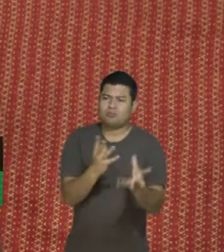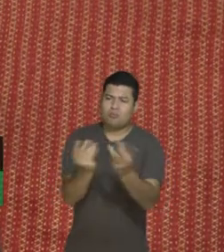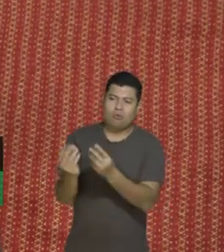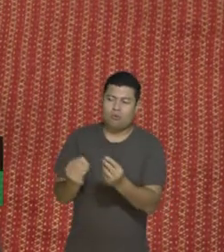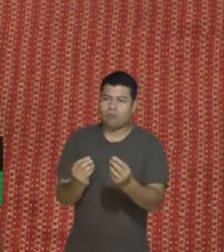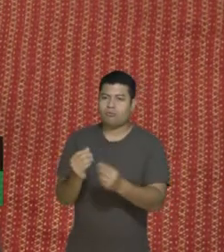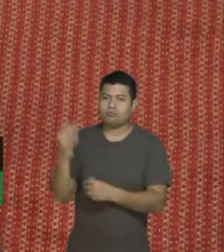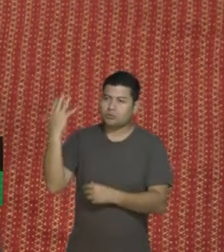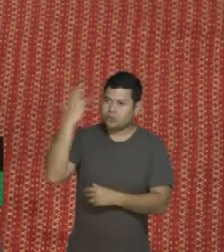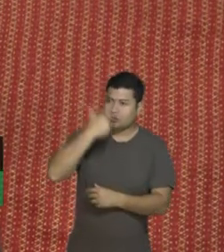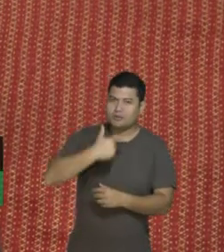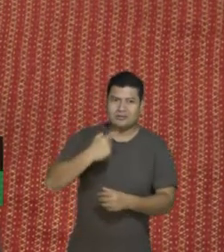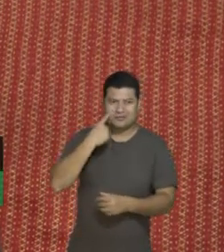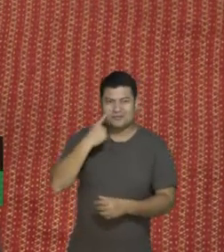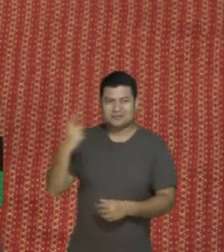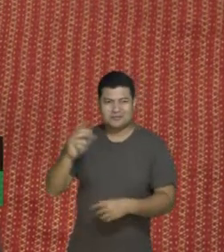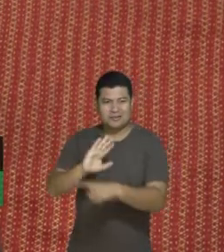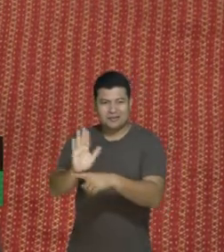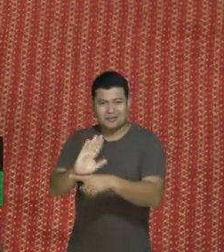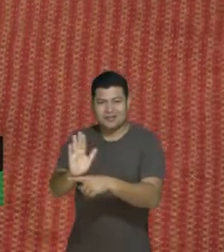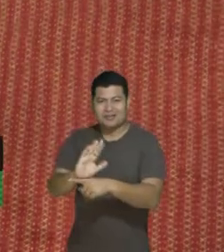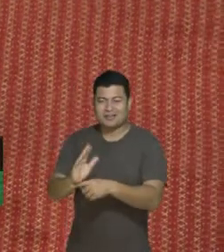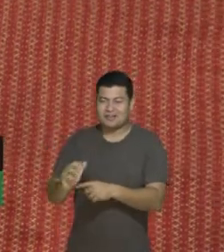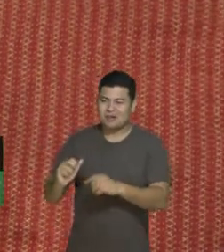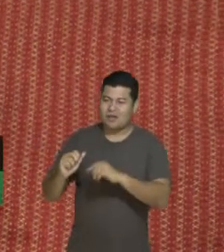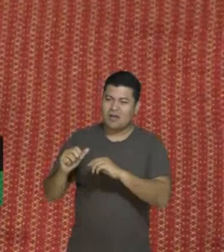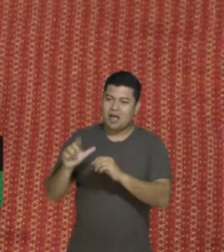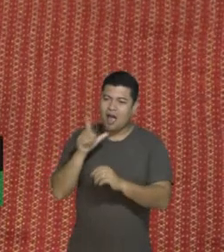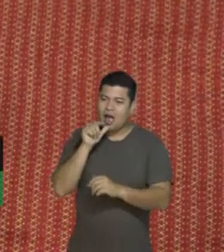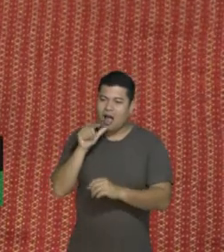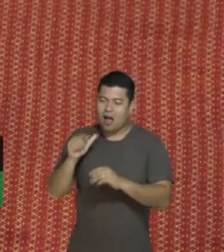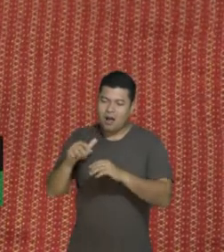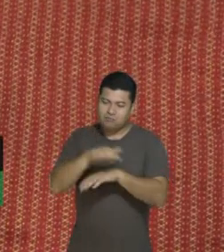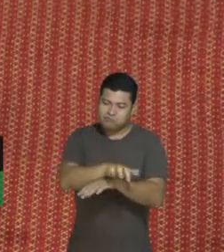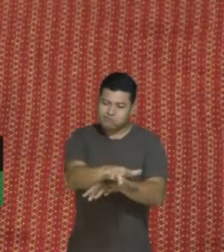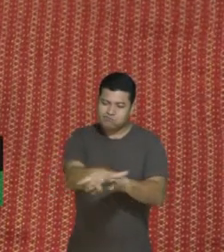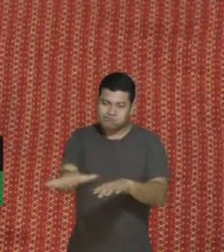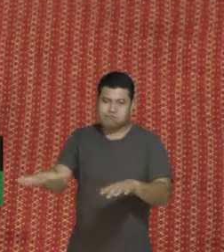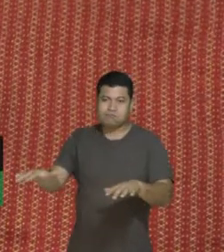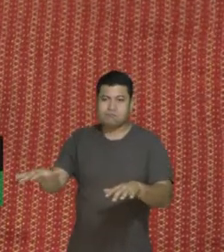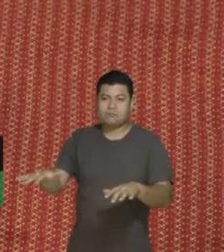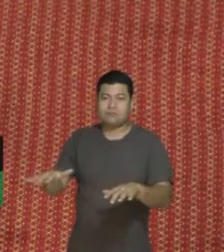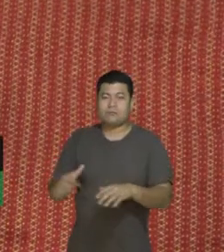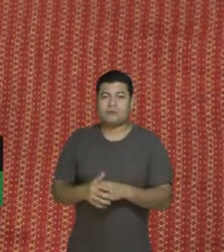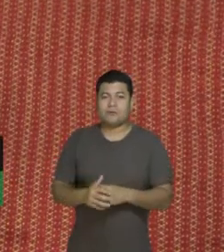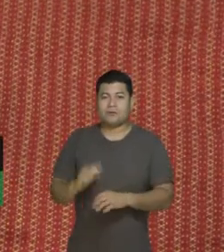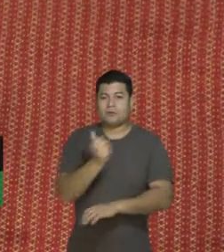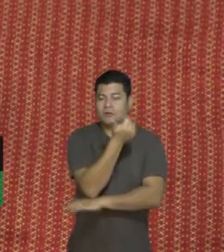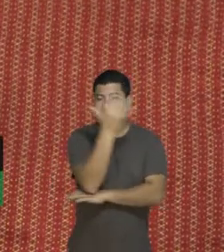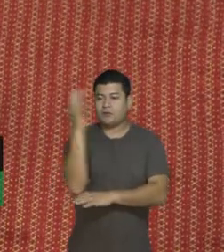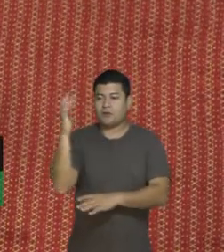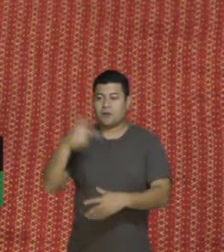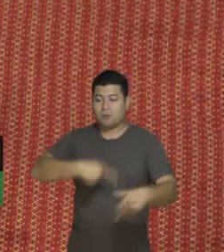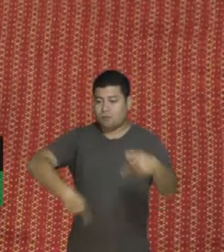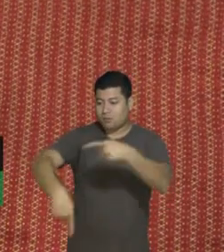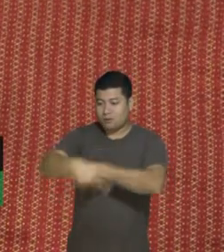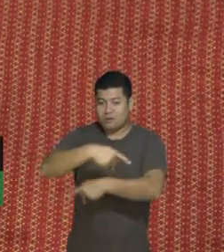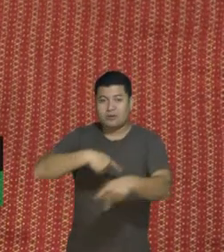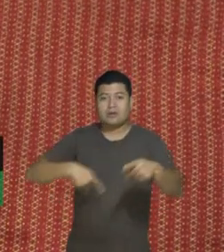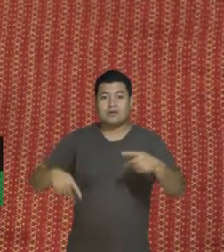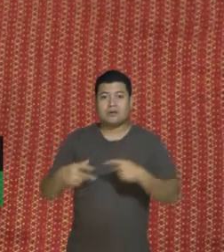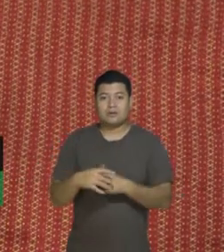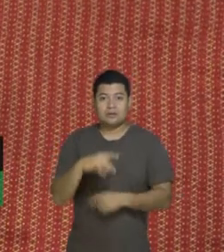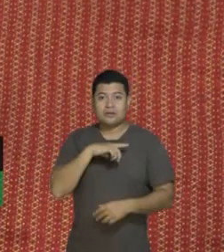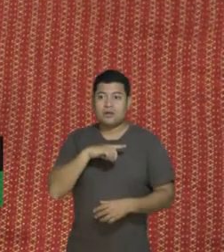aí o mar, a natureza, a população. E tem uma